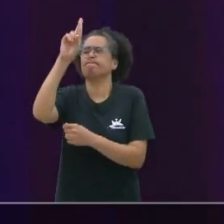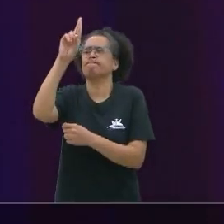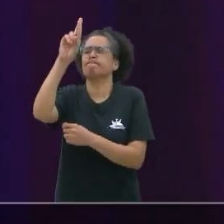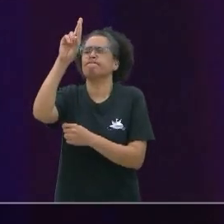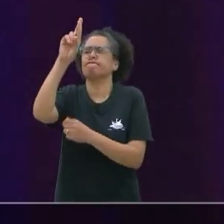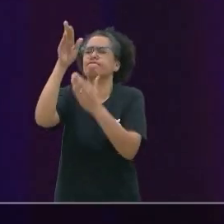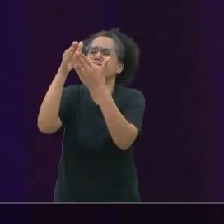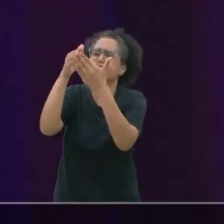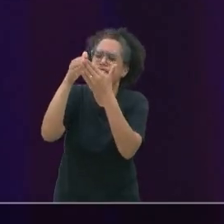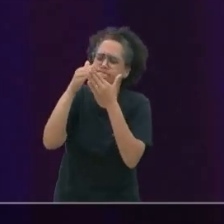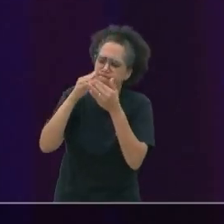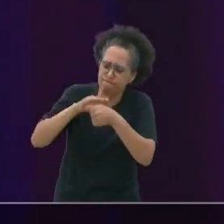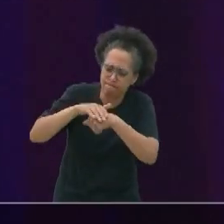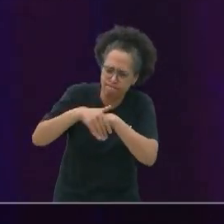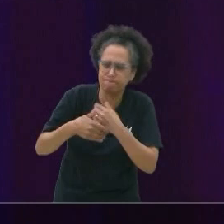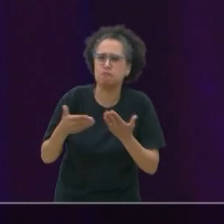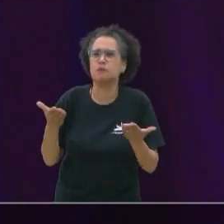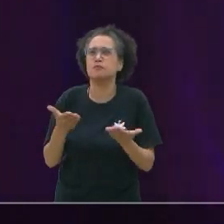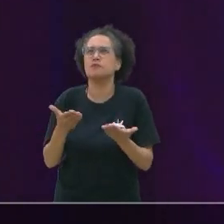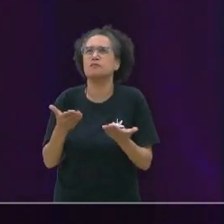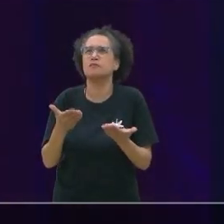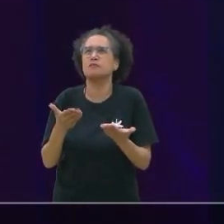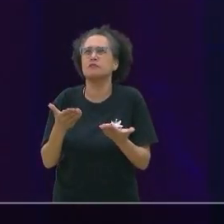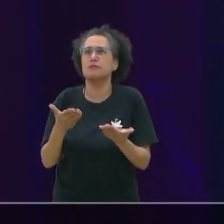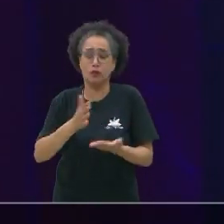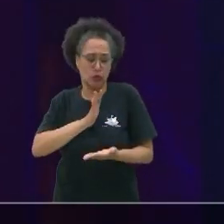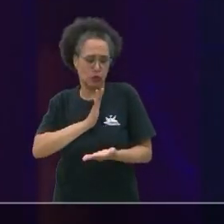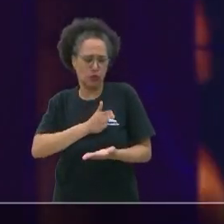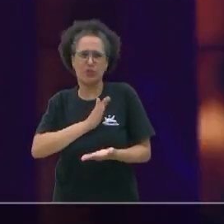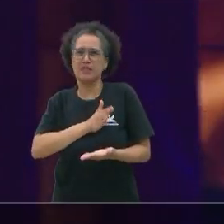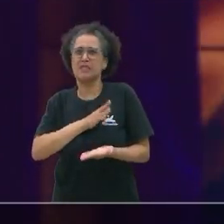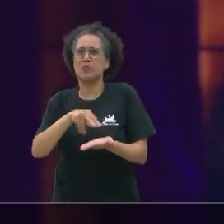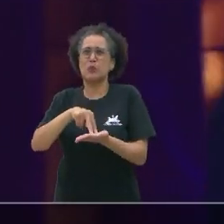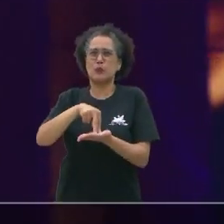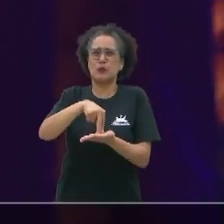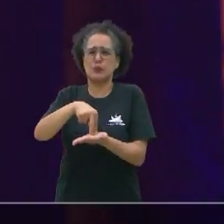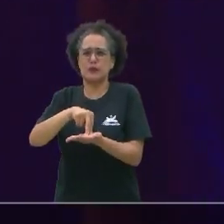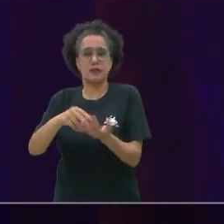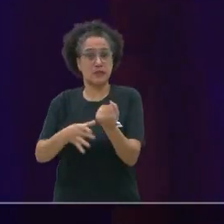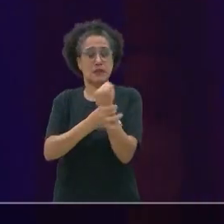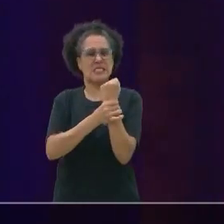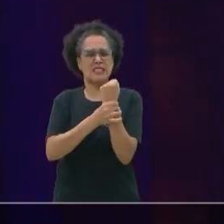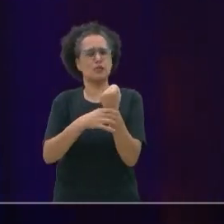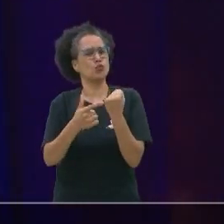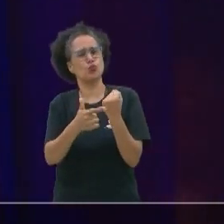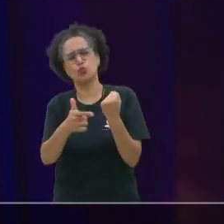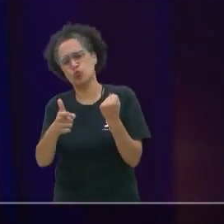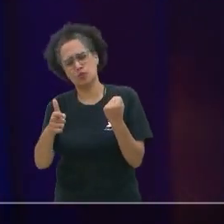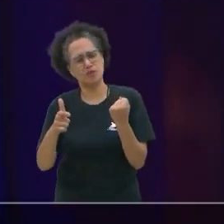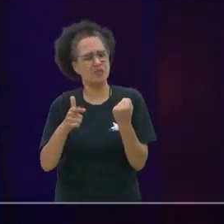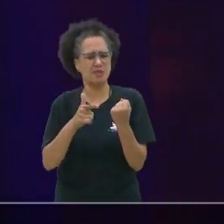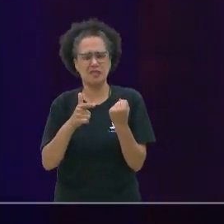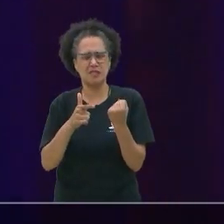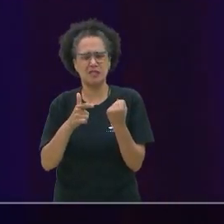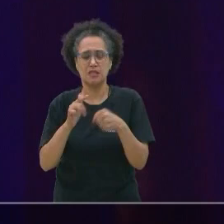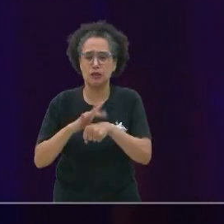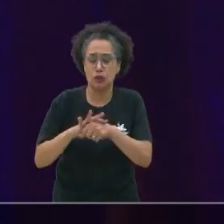nessa noite, cura os corações inseguros. Cura, Senhor, os corações que